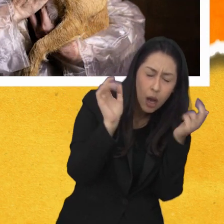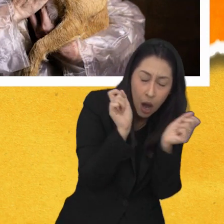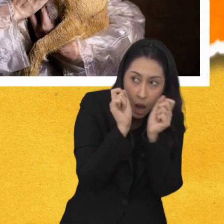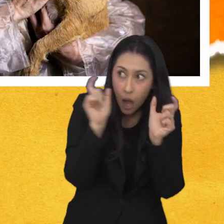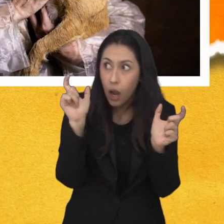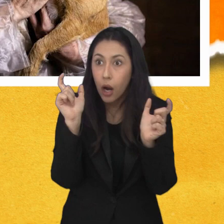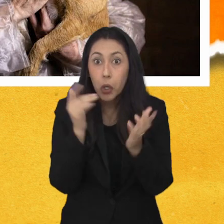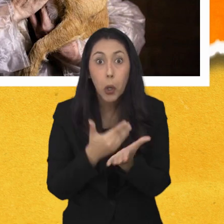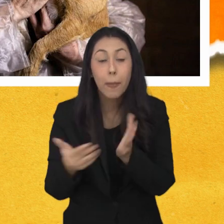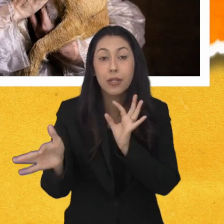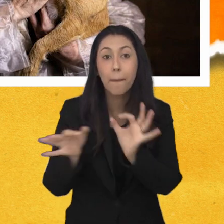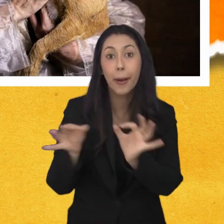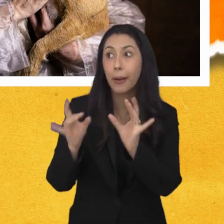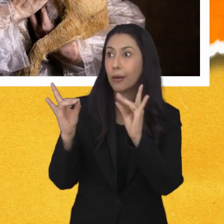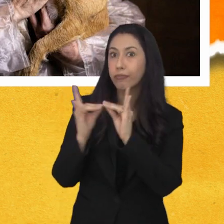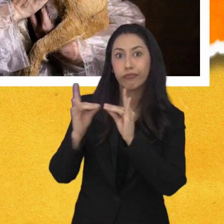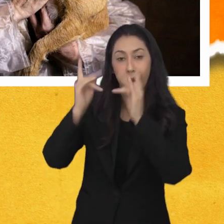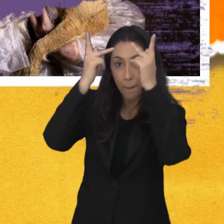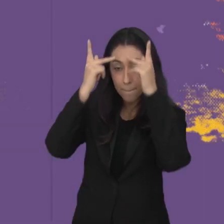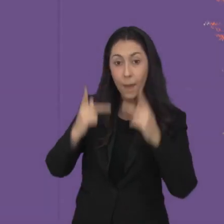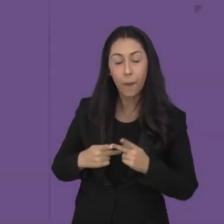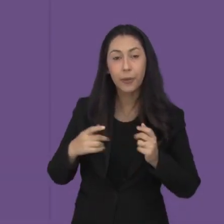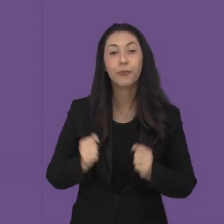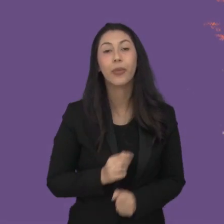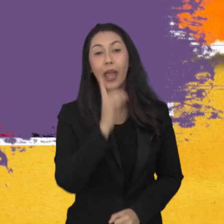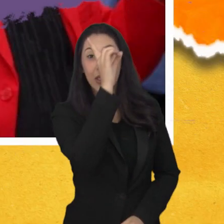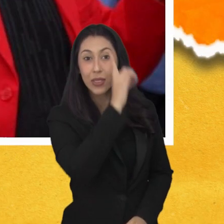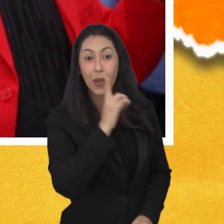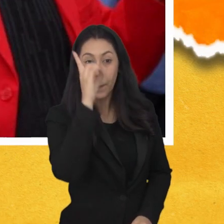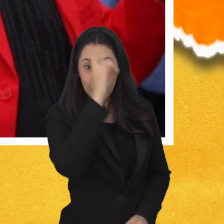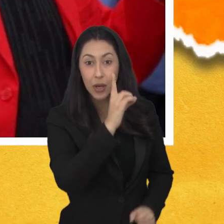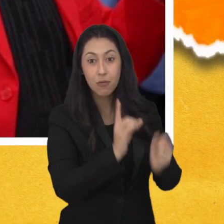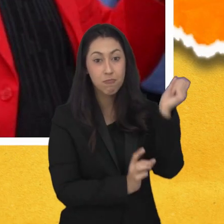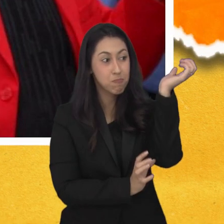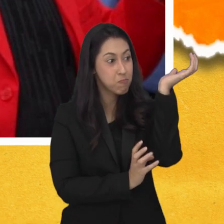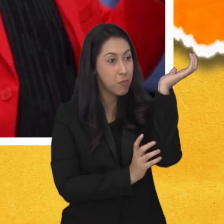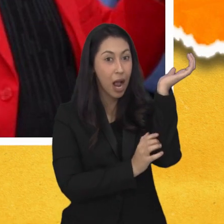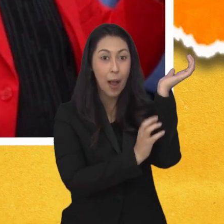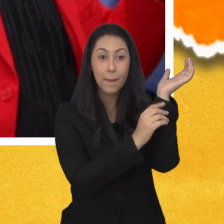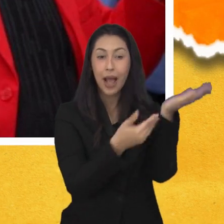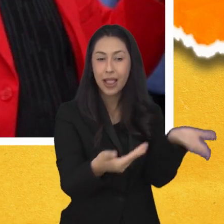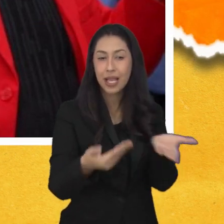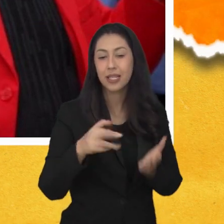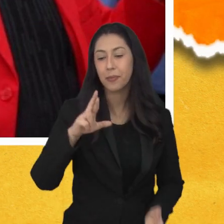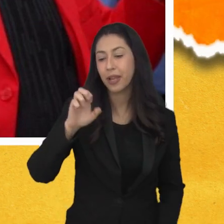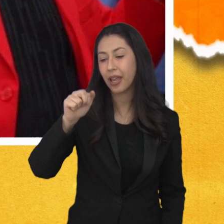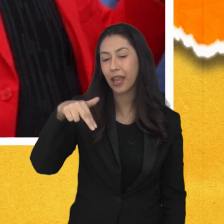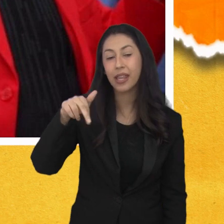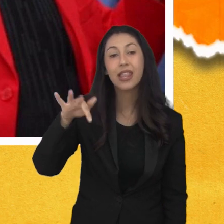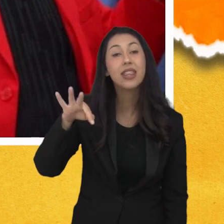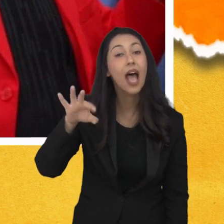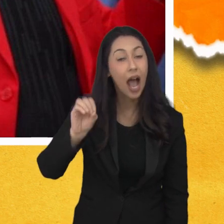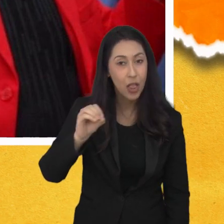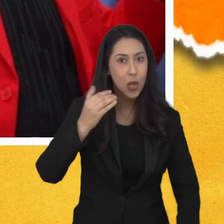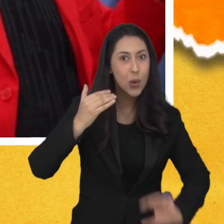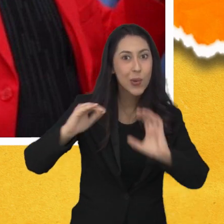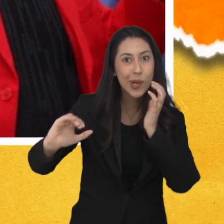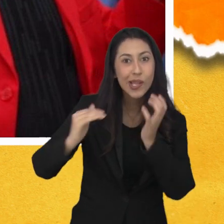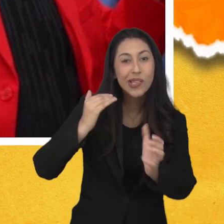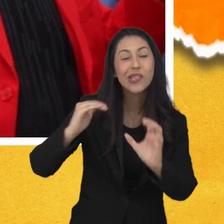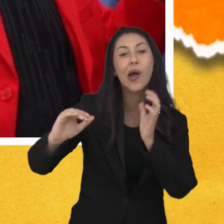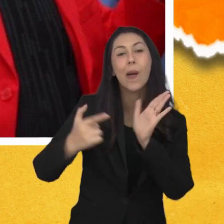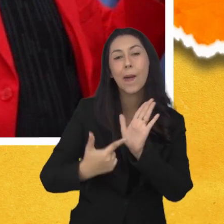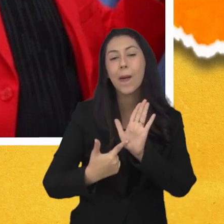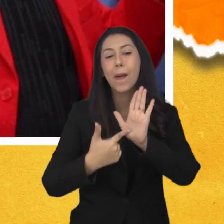dá início aos preparativos de seu próprio funeral. No domingo, o Parque Vicentina Aranha recebe o cantor Renato Gabbiani,